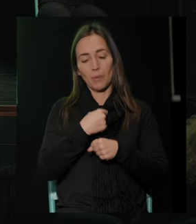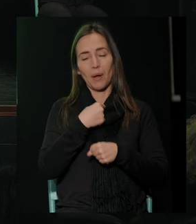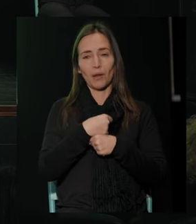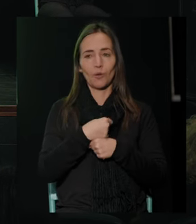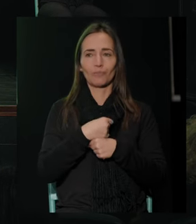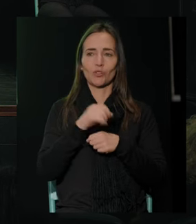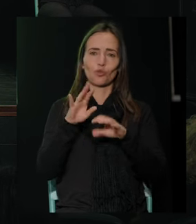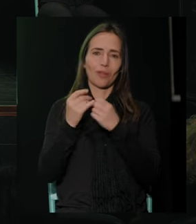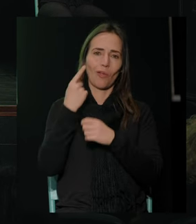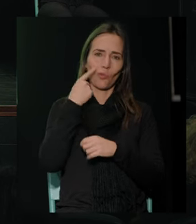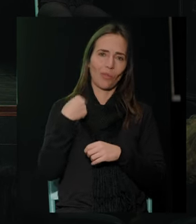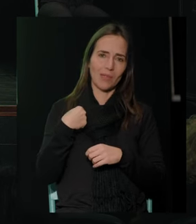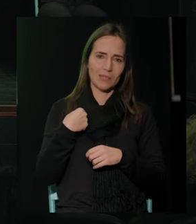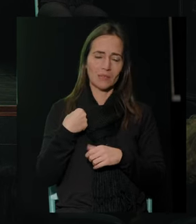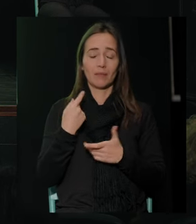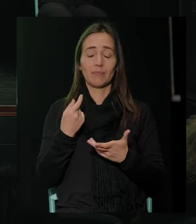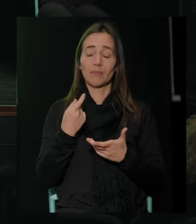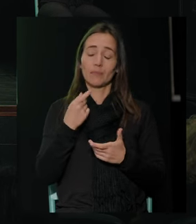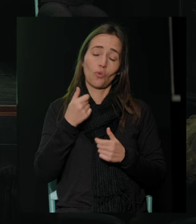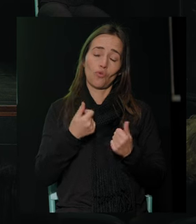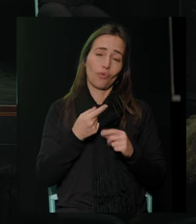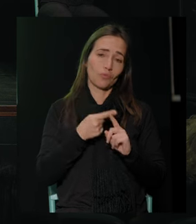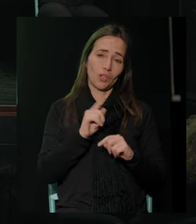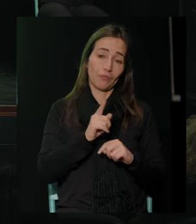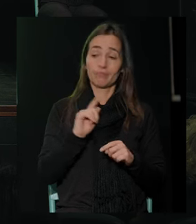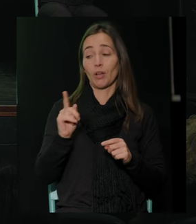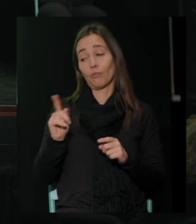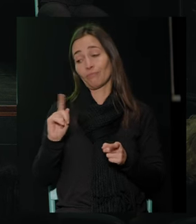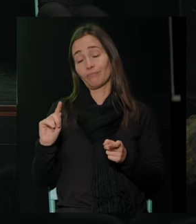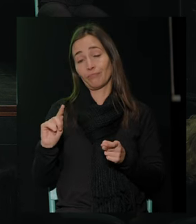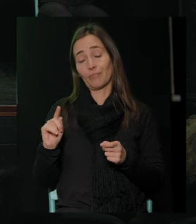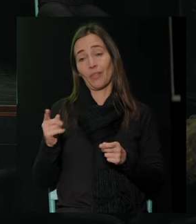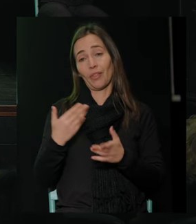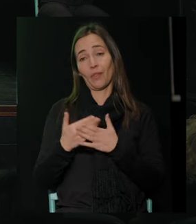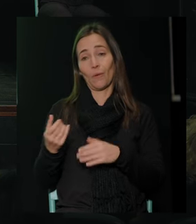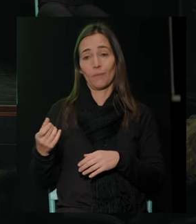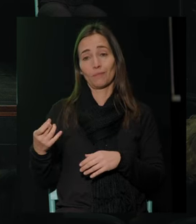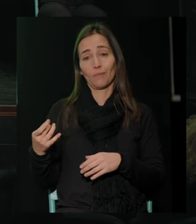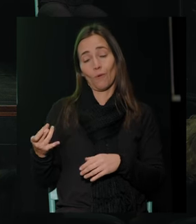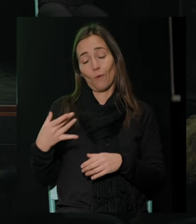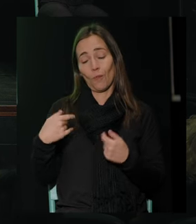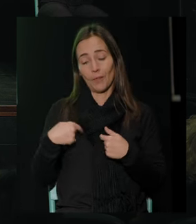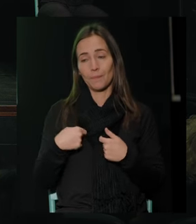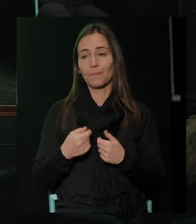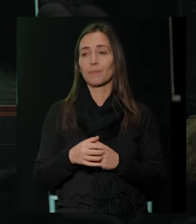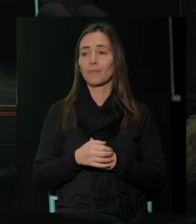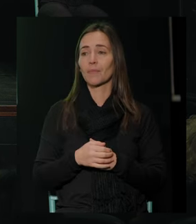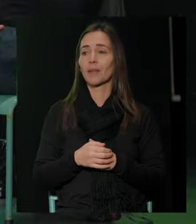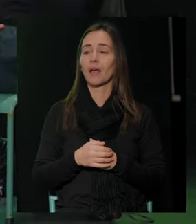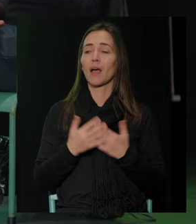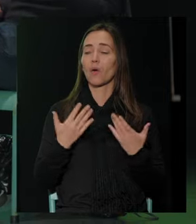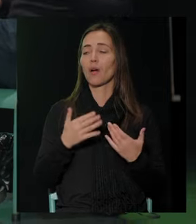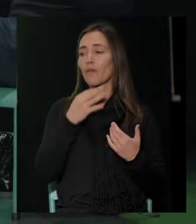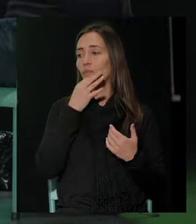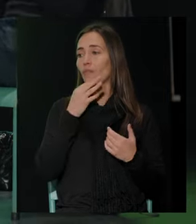coisa que, de alguma forma... Não foi benéfico. Não, se virou contra mim, não é? Eu agora falaria, já voltamos a